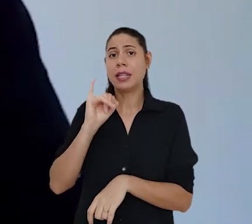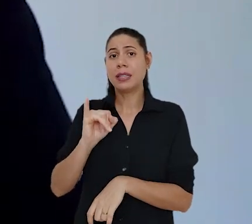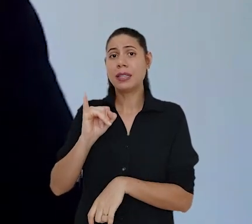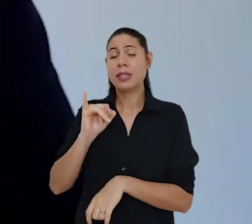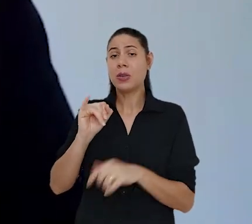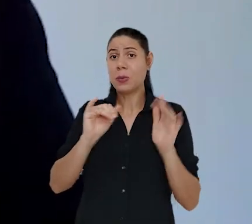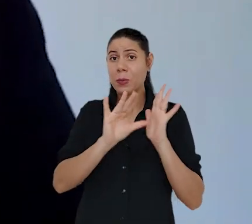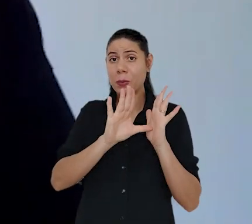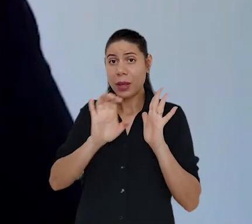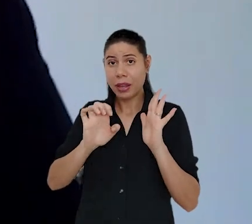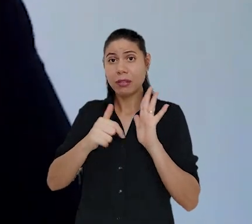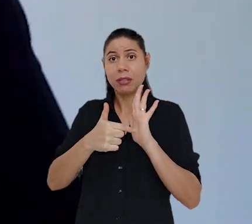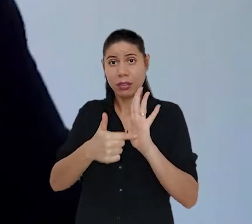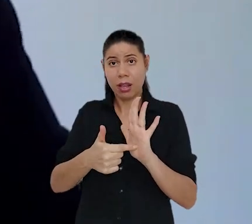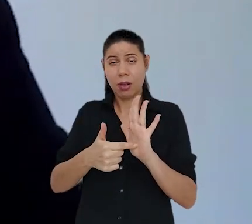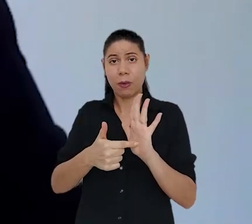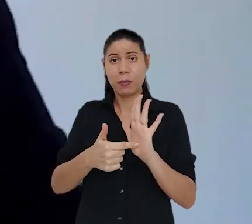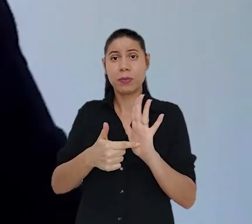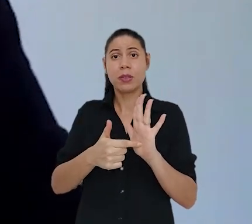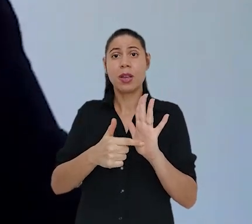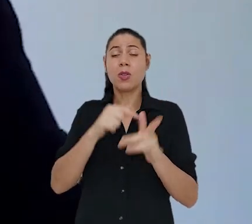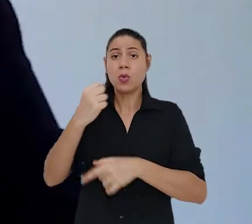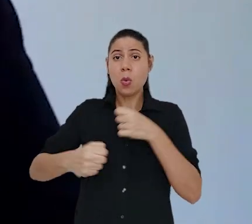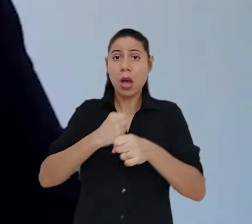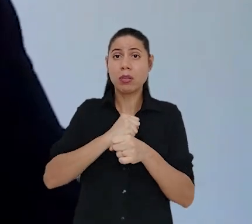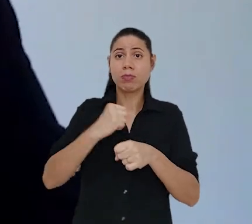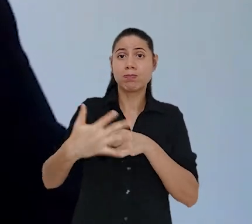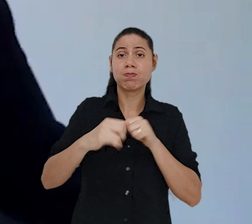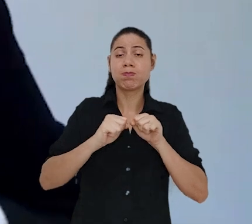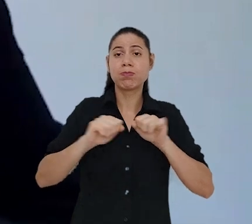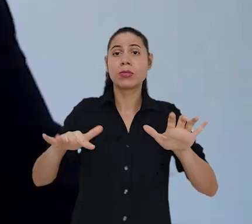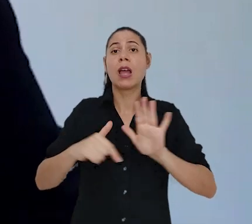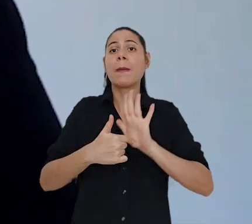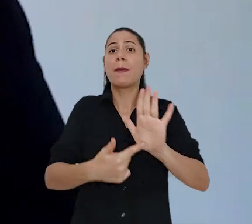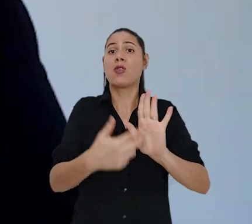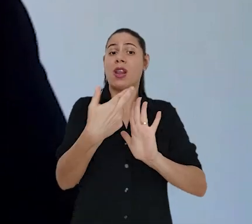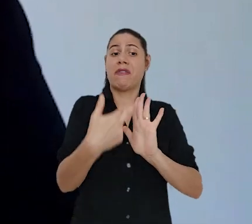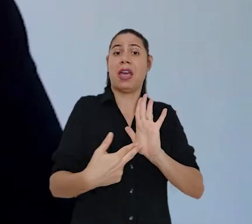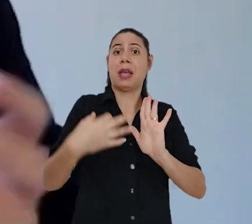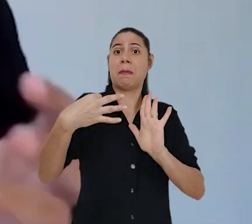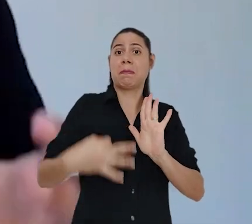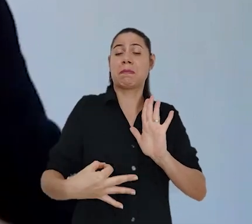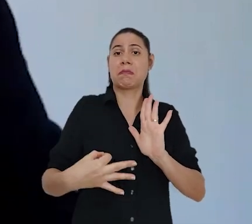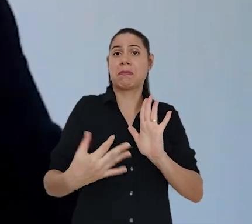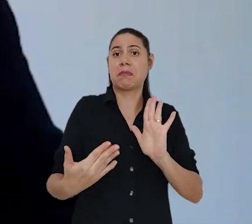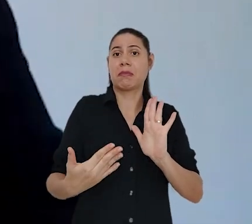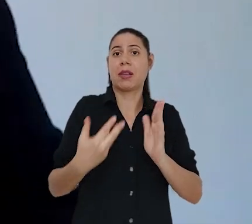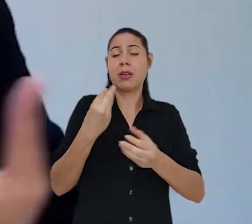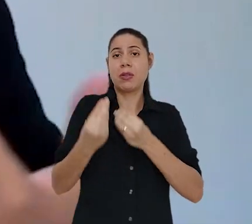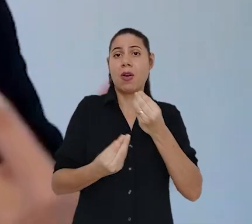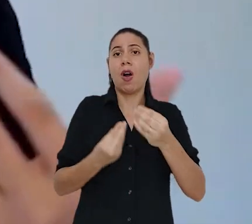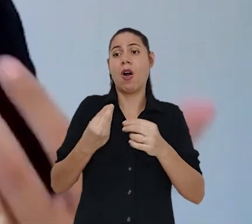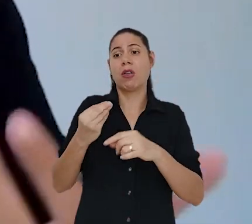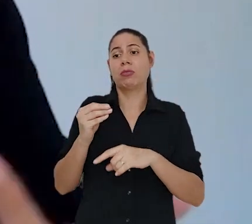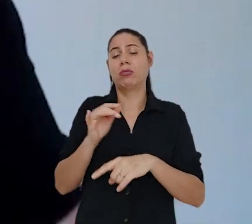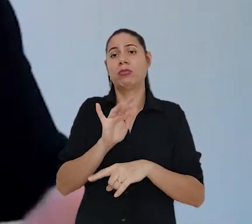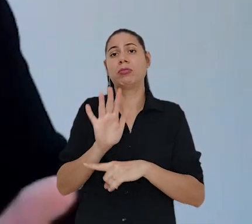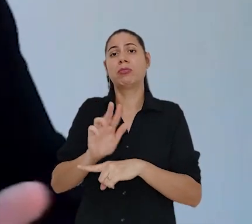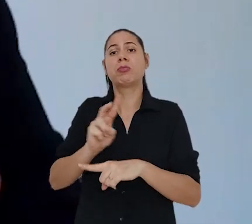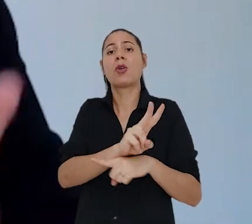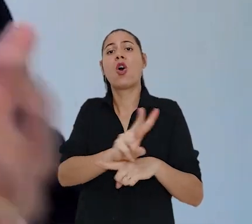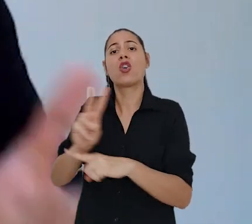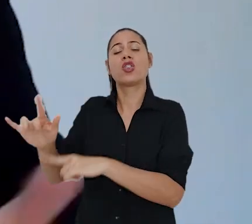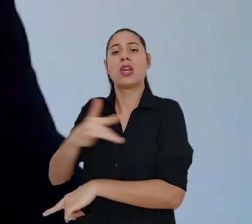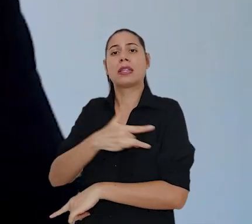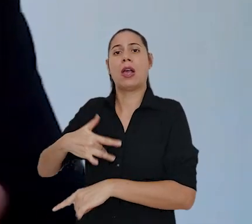contexto específico, se o próprio edital foi lançado durante a pandemia, trazia algumas regras específicas em prol